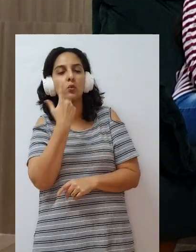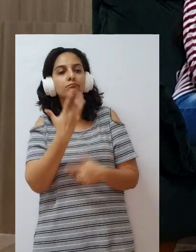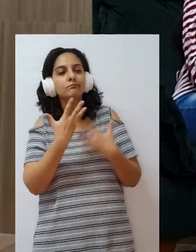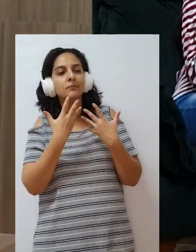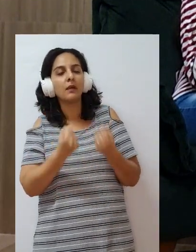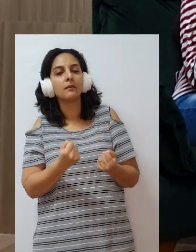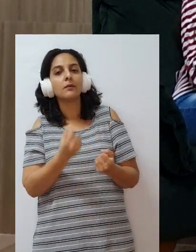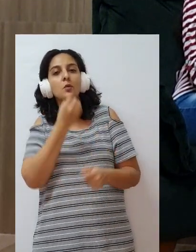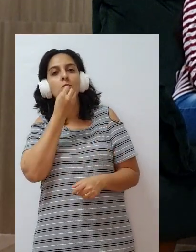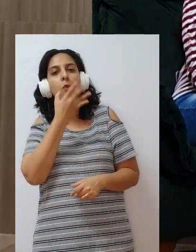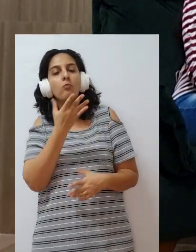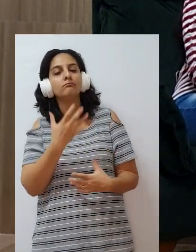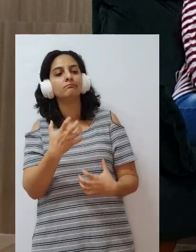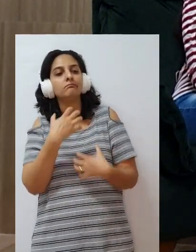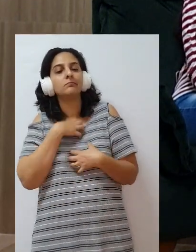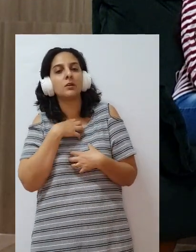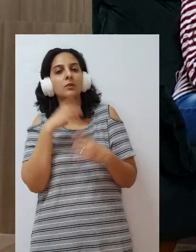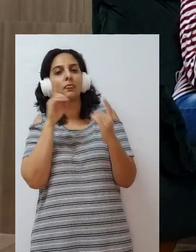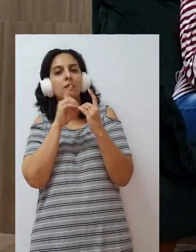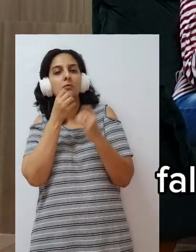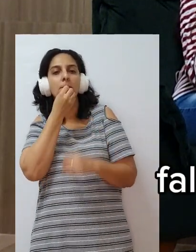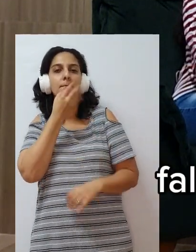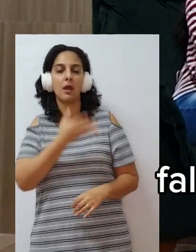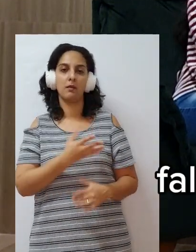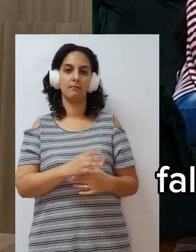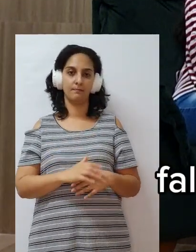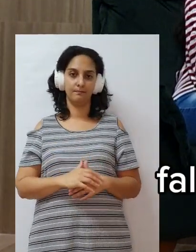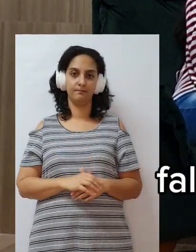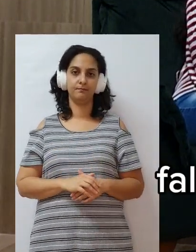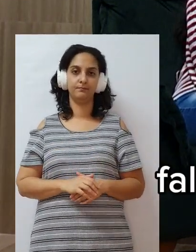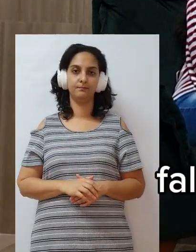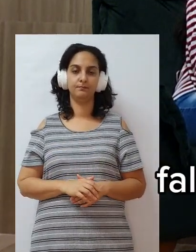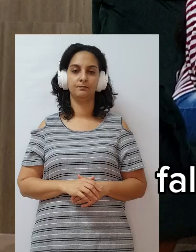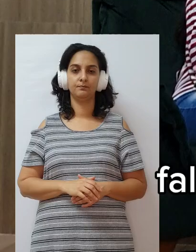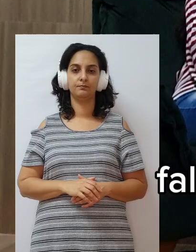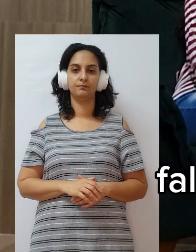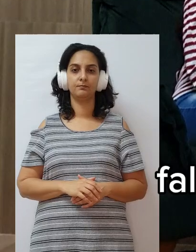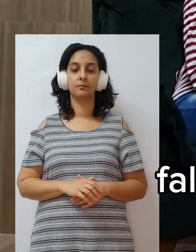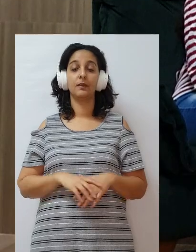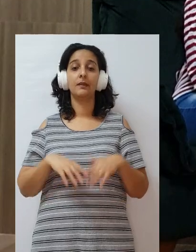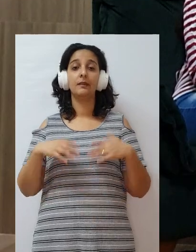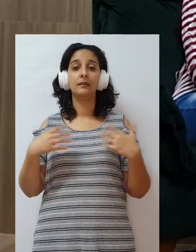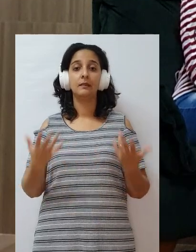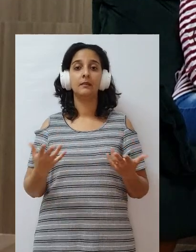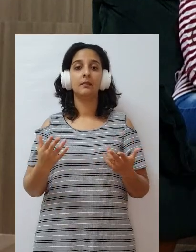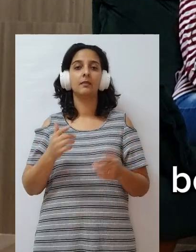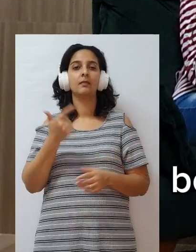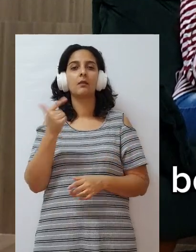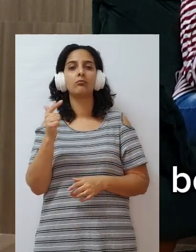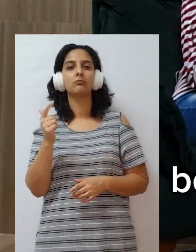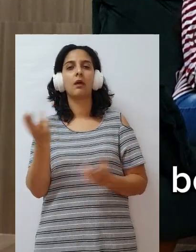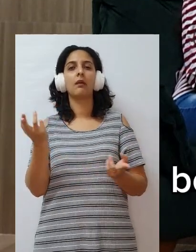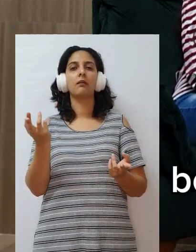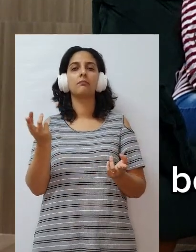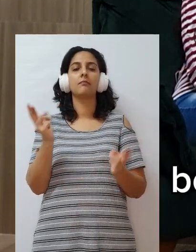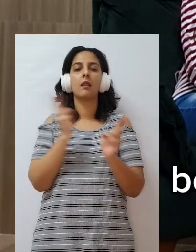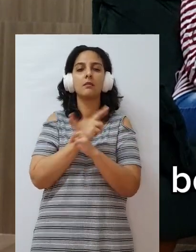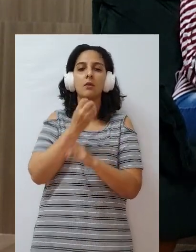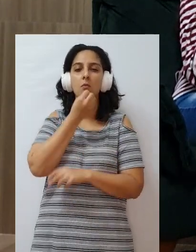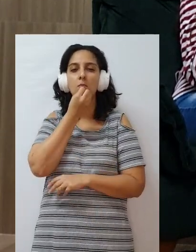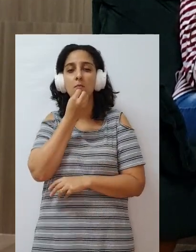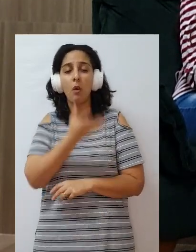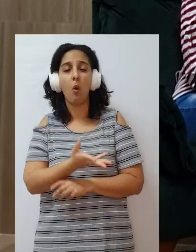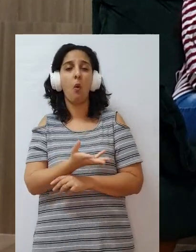Paralelo a isso, tudo que nós já falamos aqui de não ter uma relação boa com o seu profissional de saúde, não ter